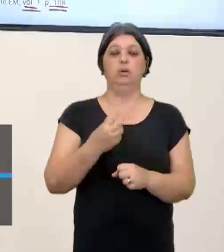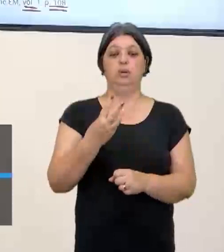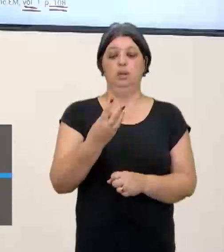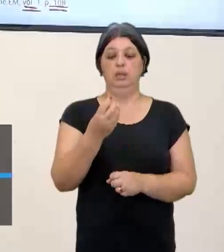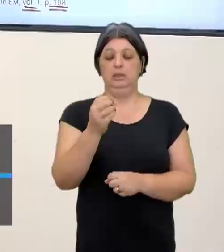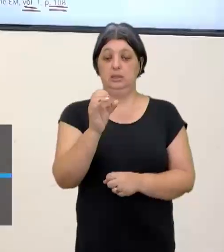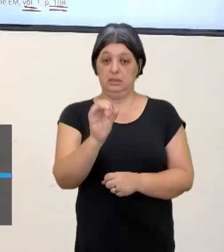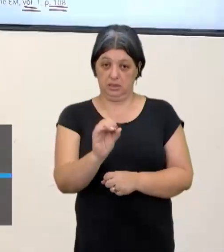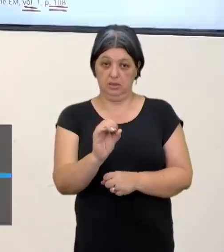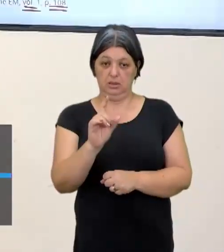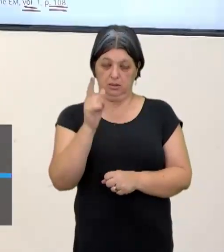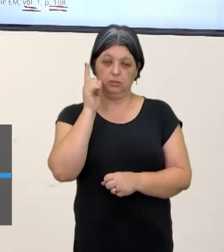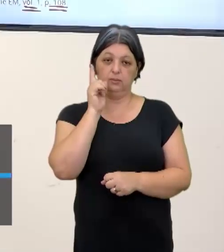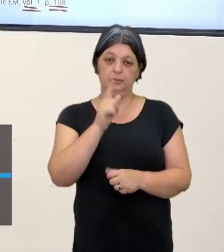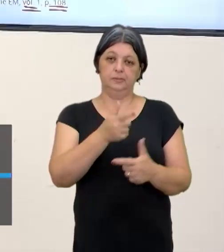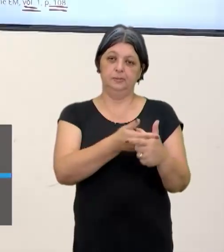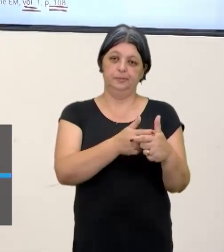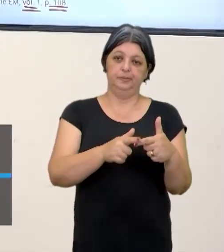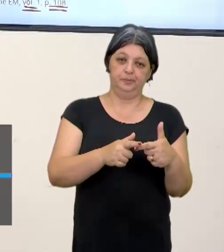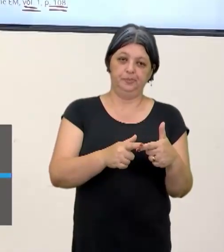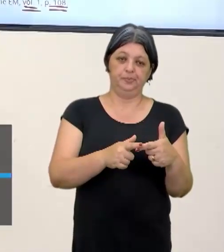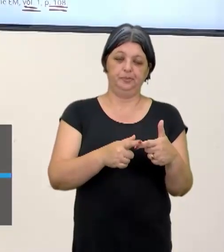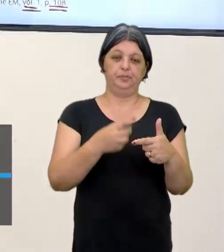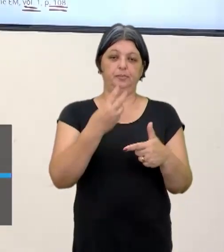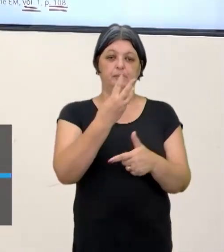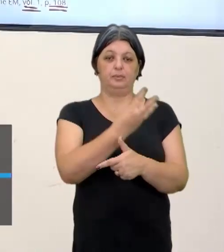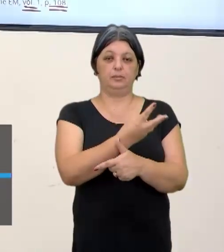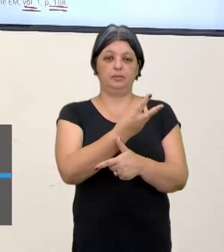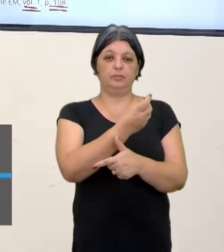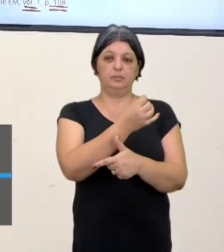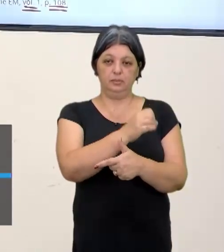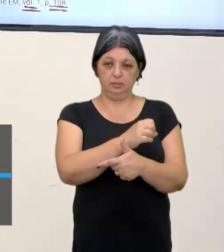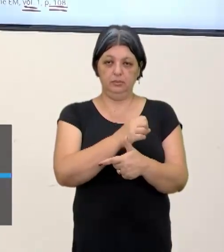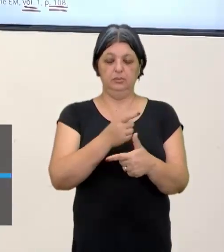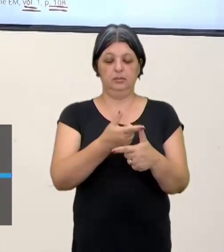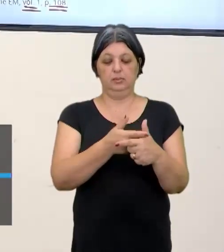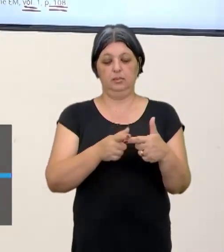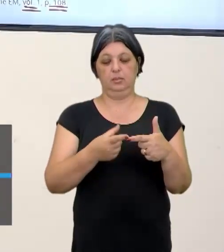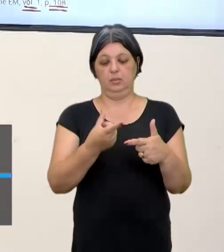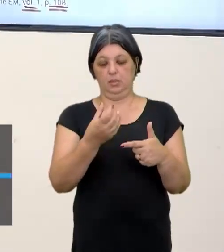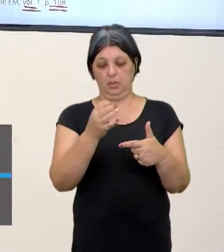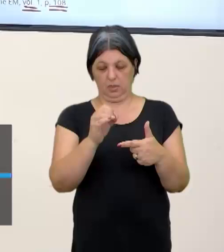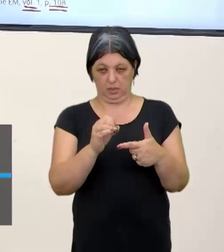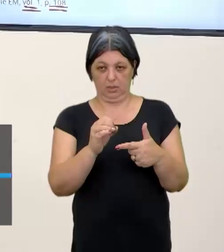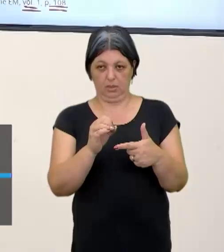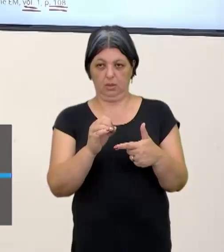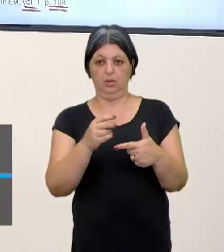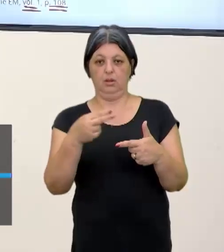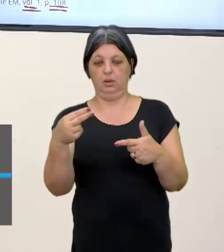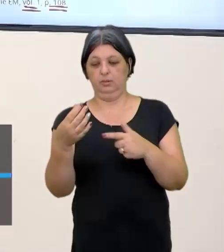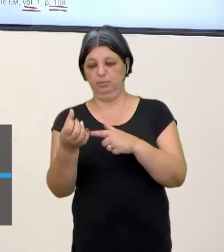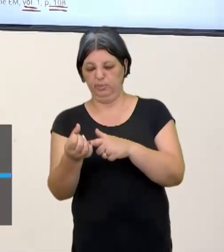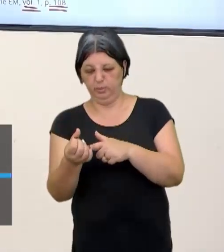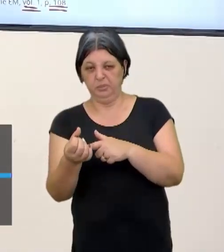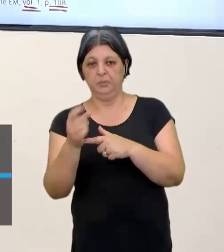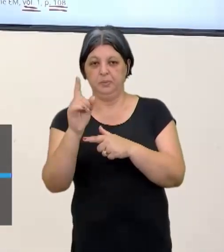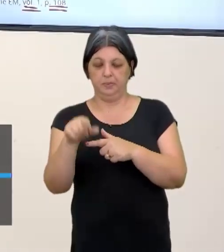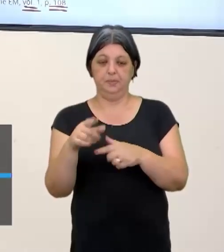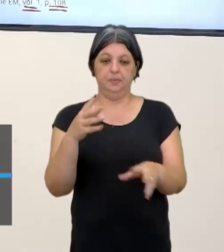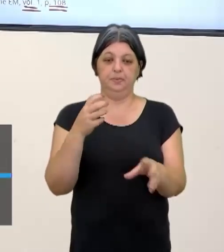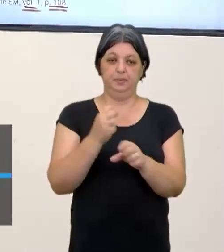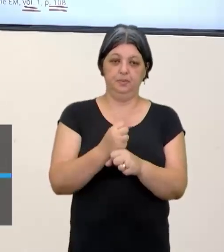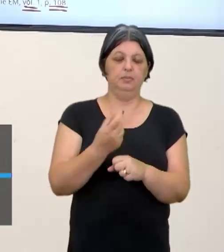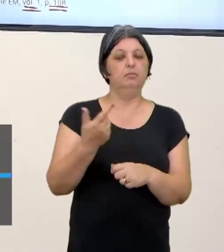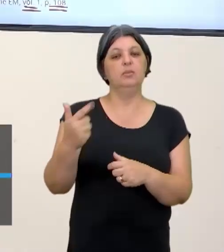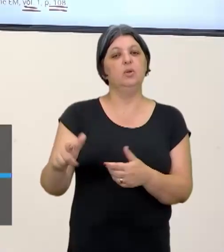é 60, eu consigo dividir 360 por 60? Dá exato? Então, eu consigo fazer, cabem 6. Ah, então se eu perguntar de uma